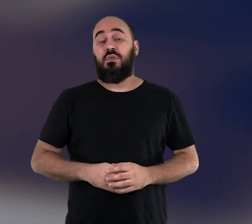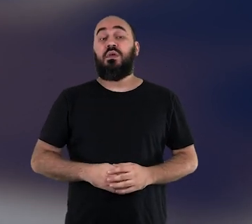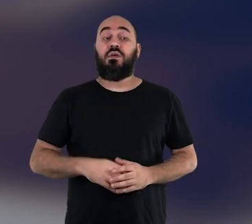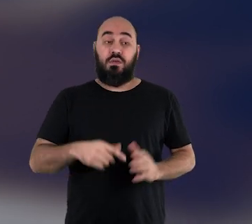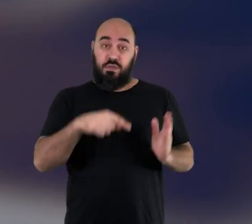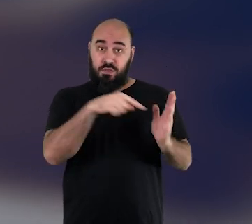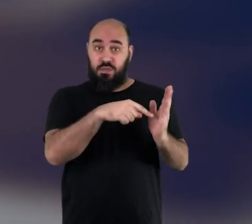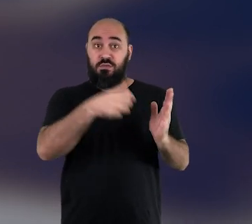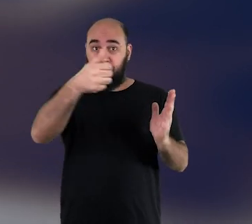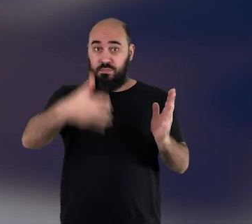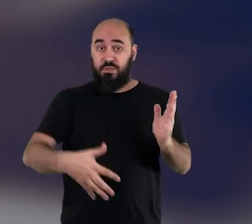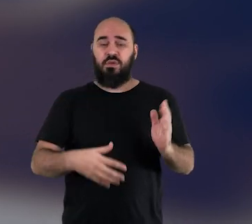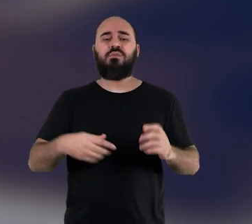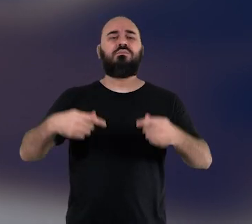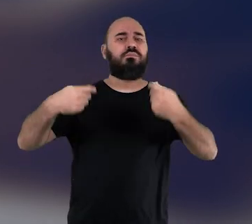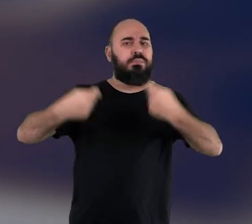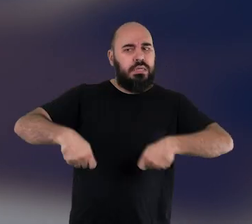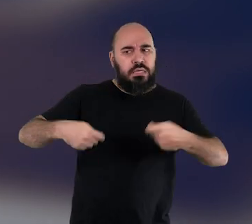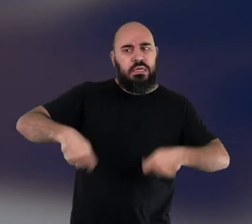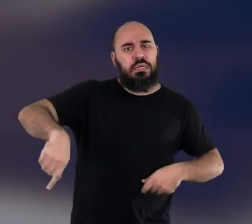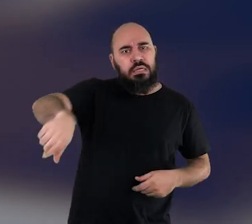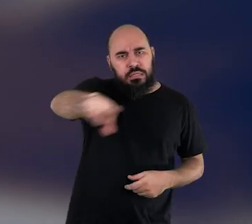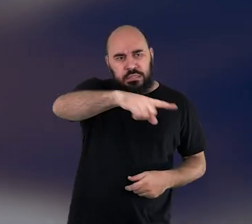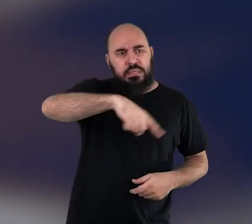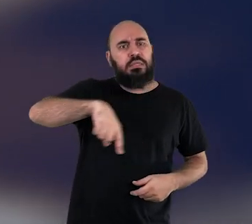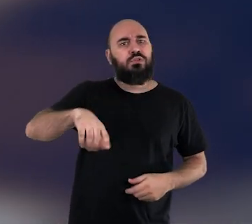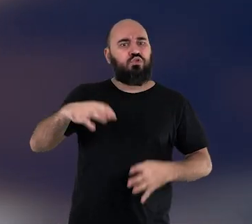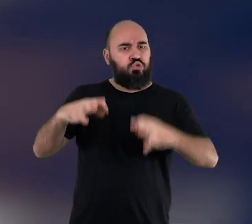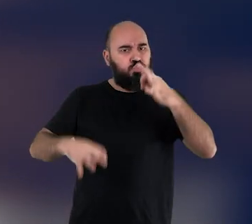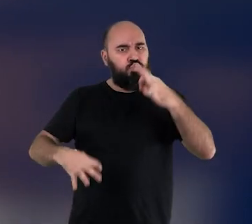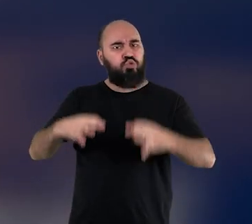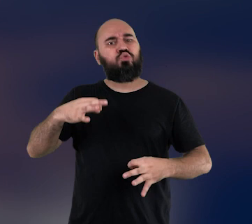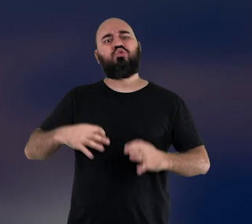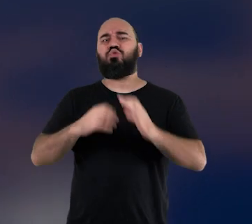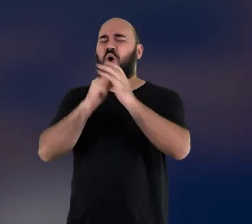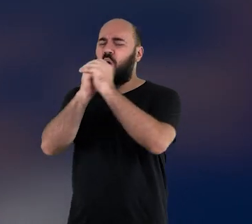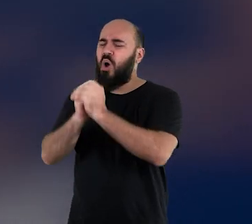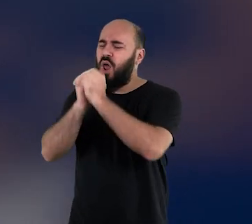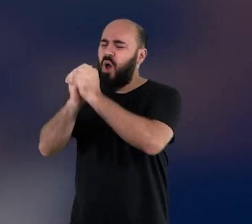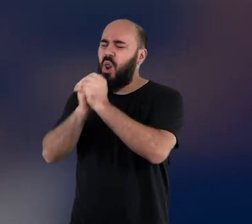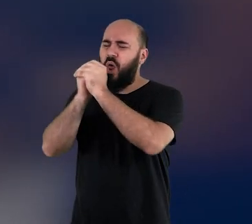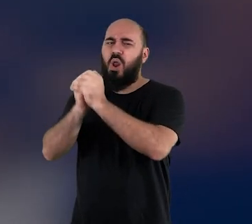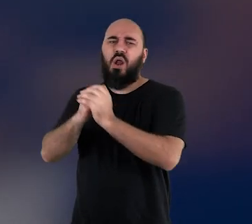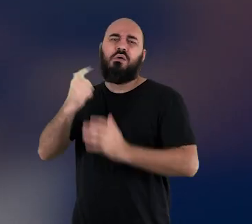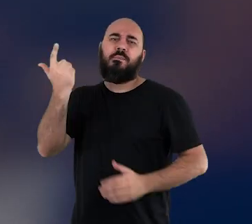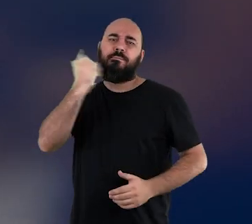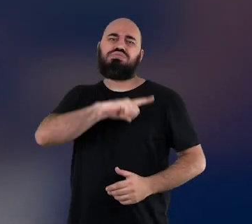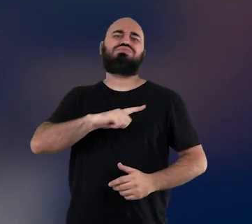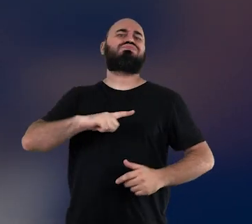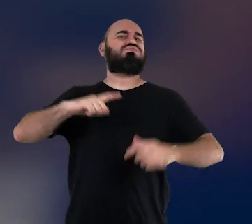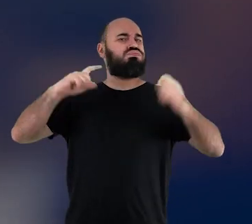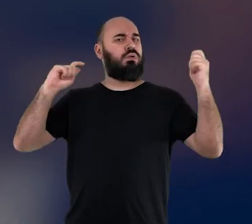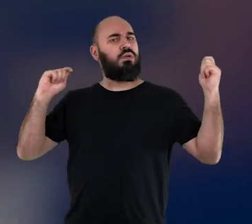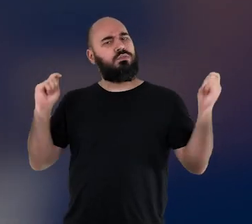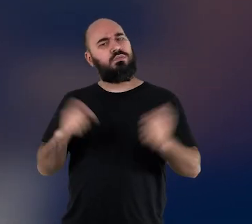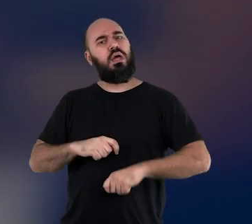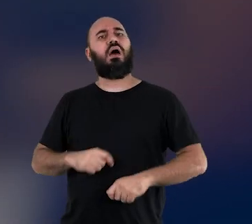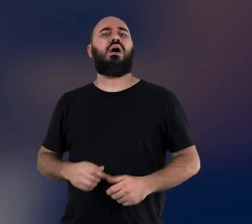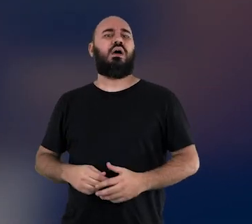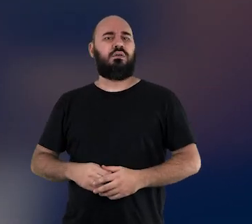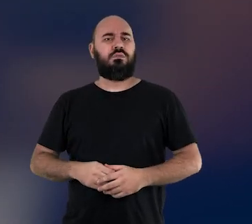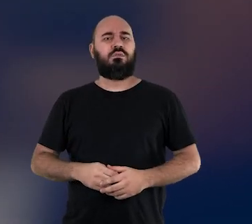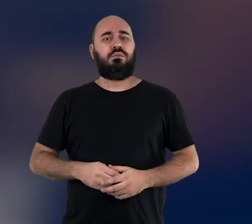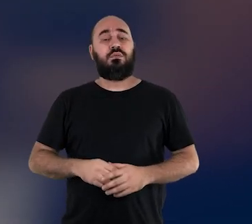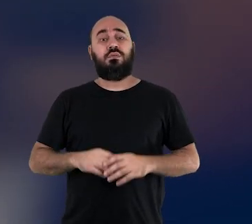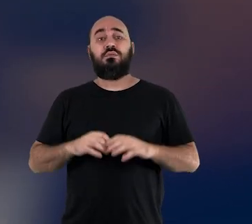a súplica do justo. Agora, no verso 17, ele diz assim: Elias era homem semelhante a nós,